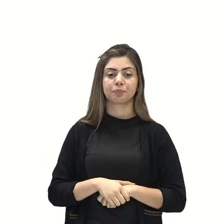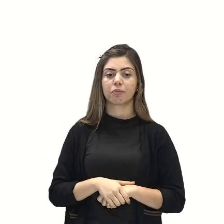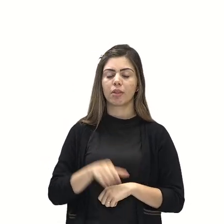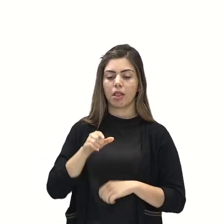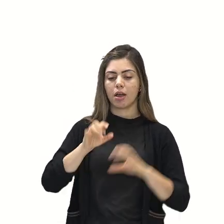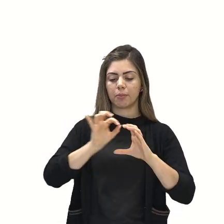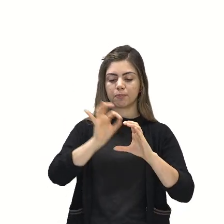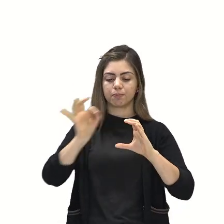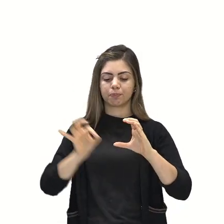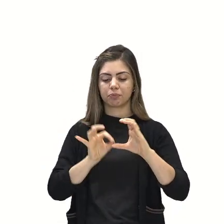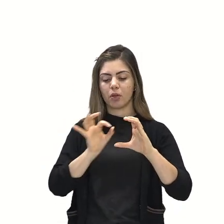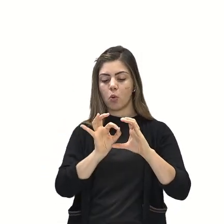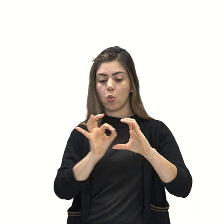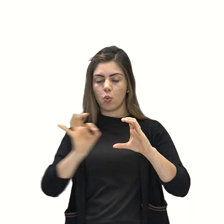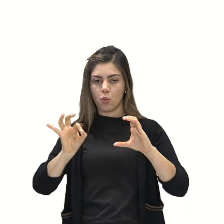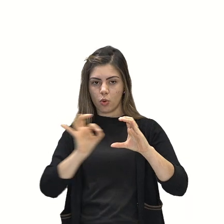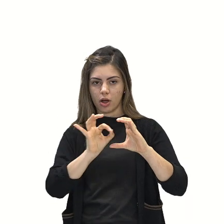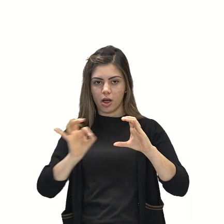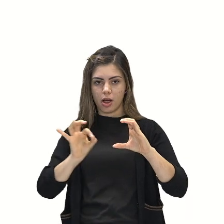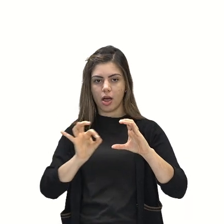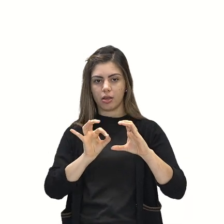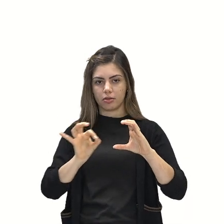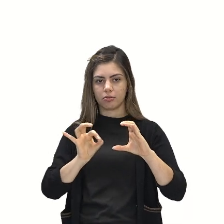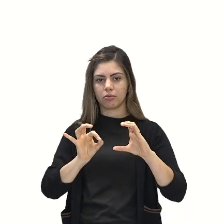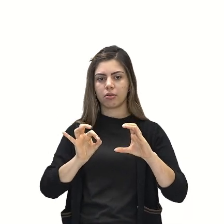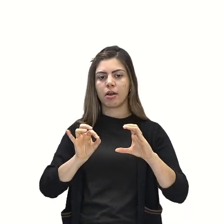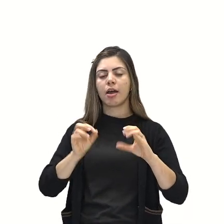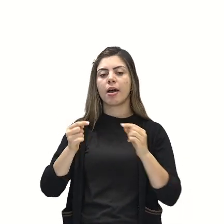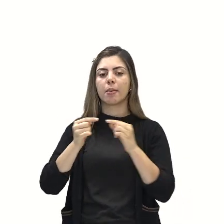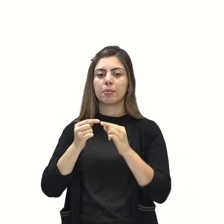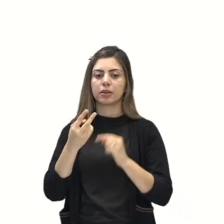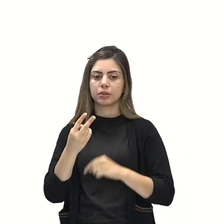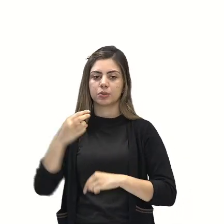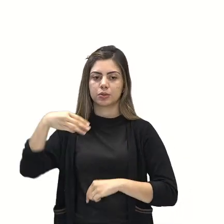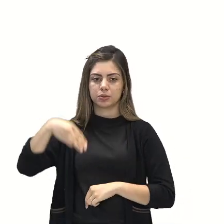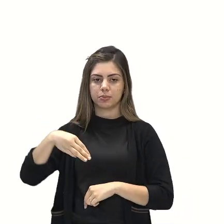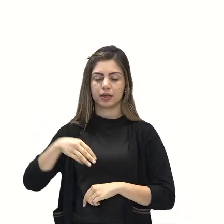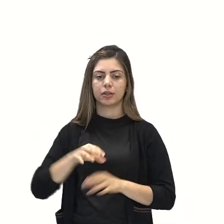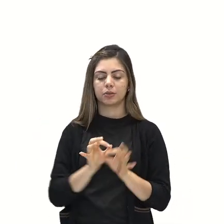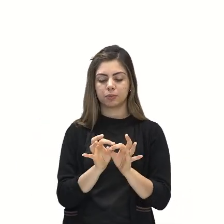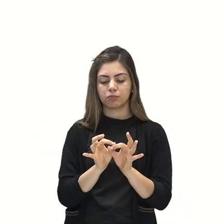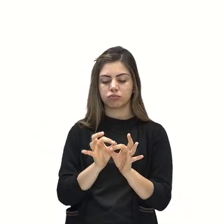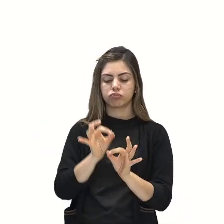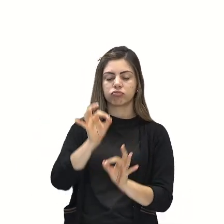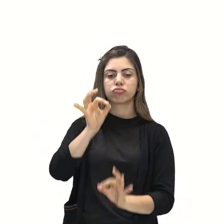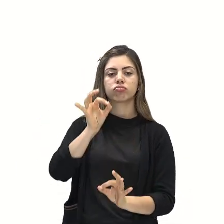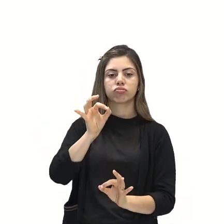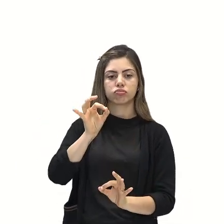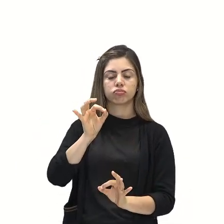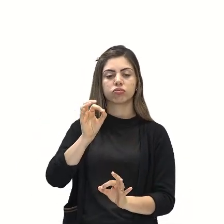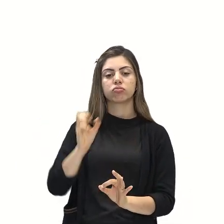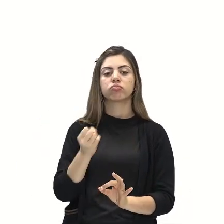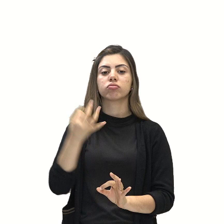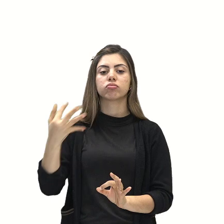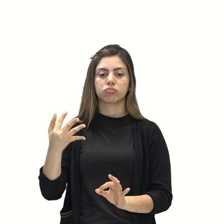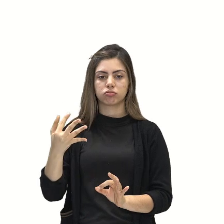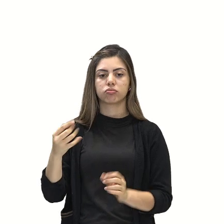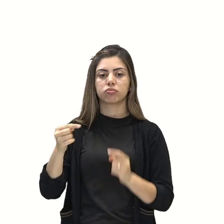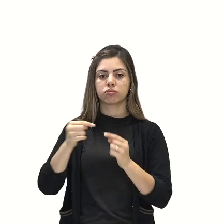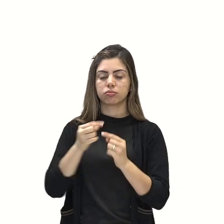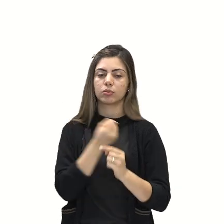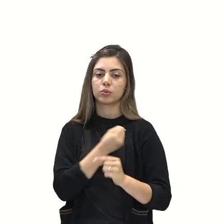raio vai ser 2 metros, a altura vai ser